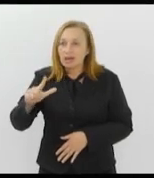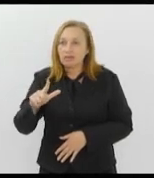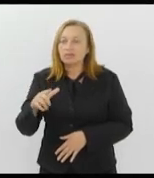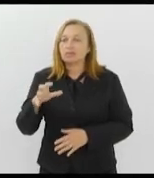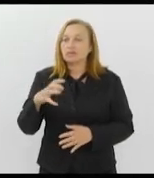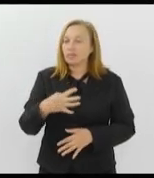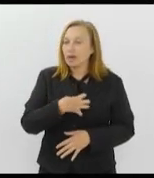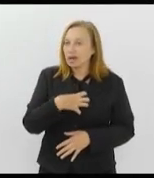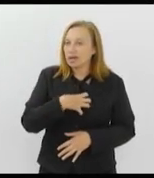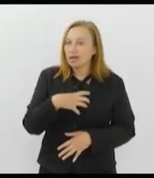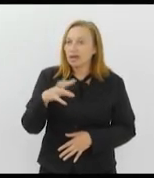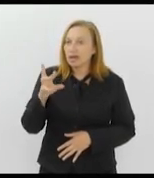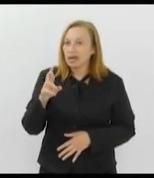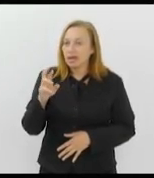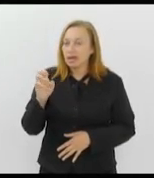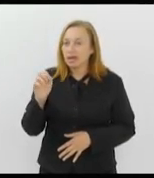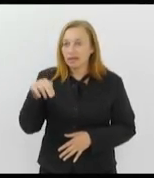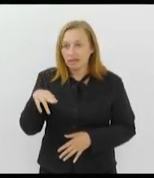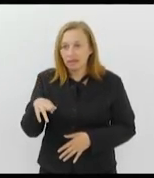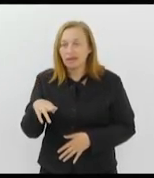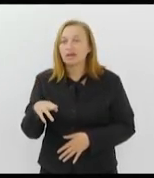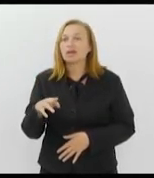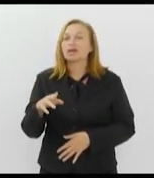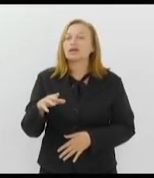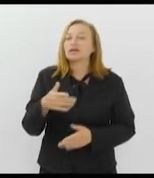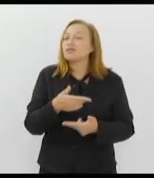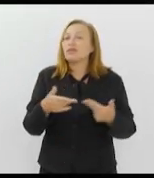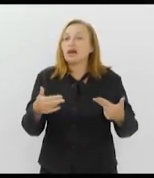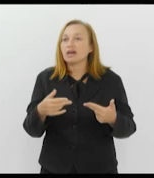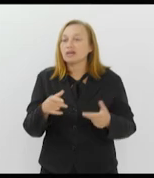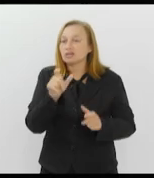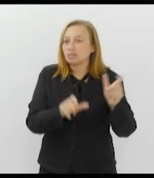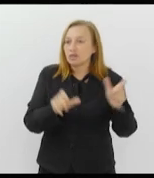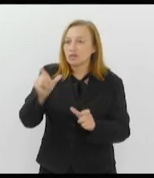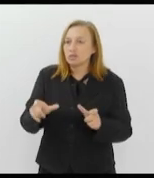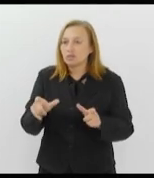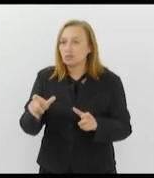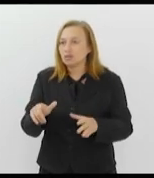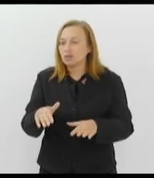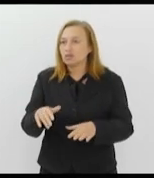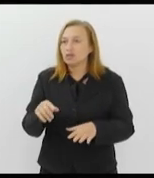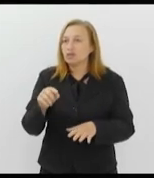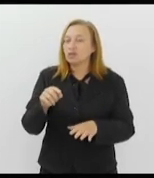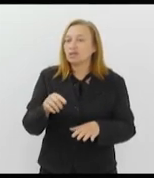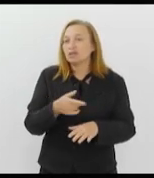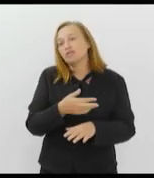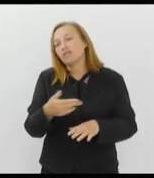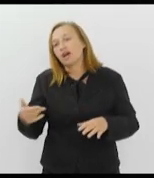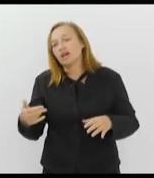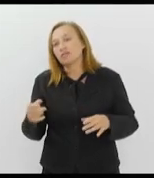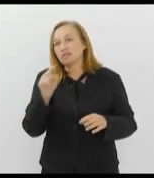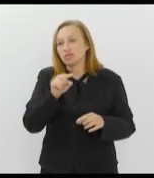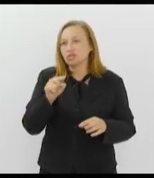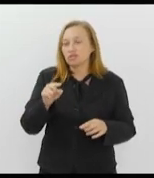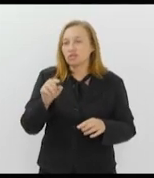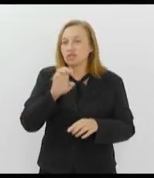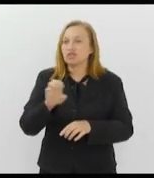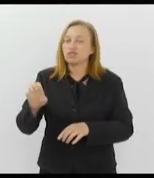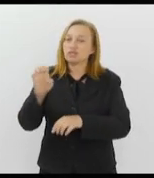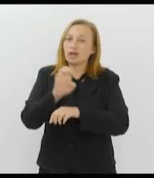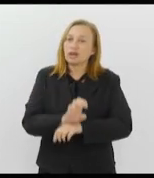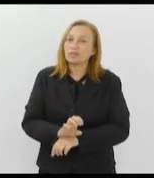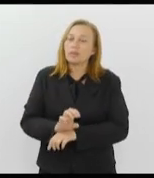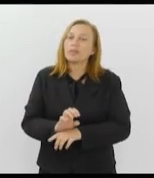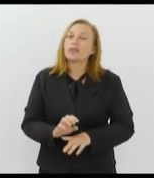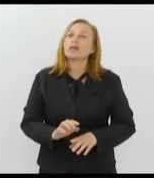também, Jesus também, que de fora, então, o Bernardo, que não posso me esquecer, mas sabe que a associação nos